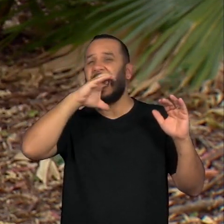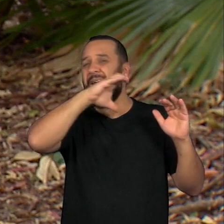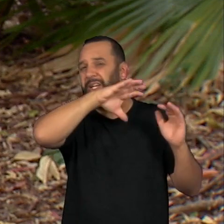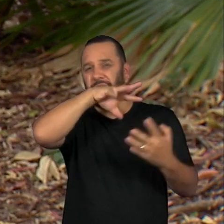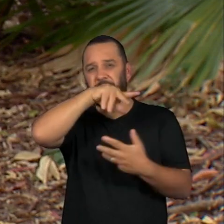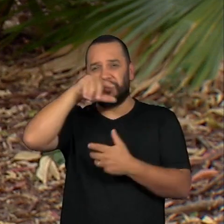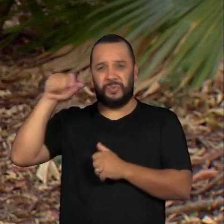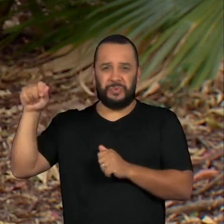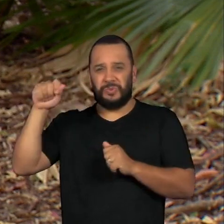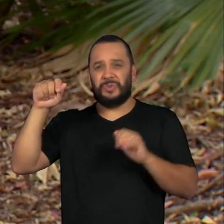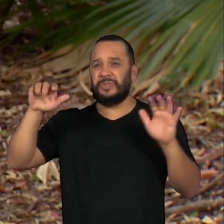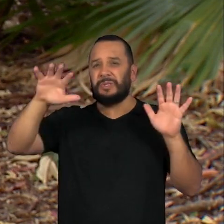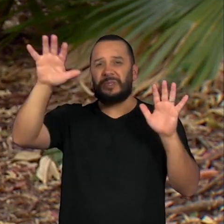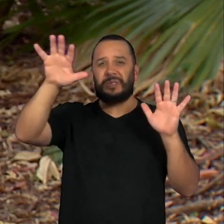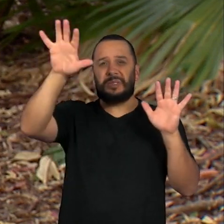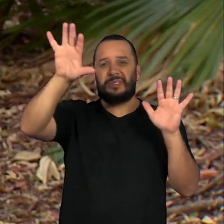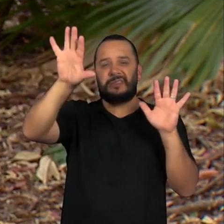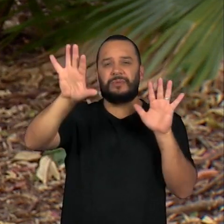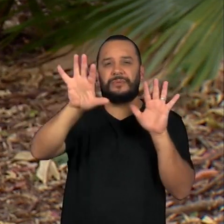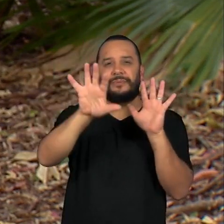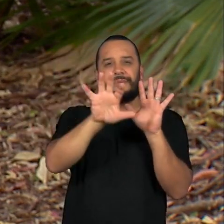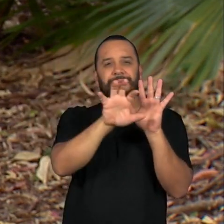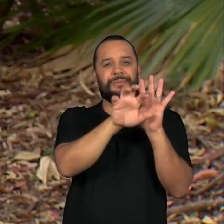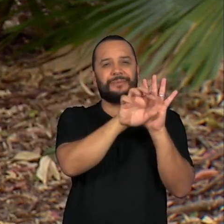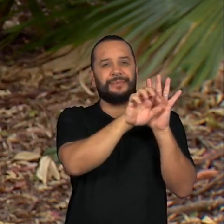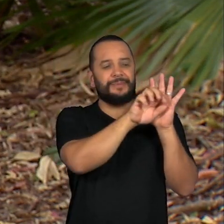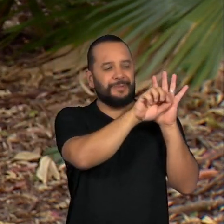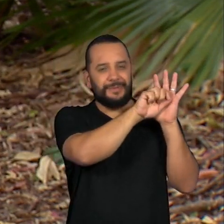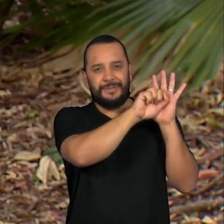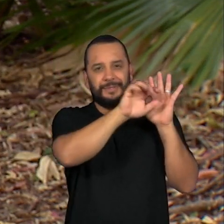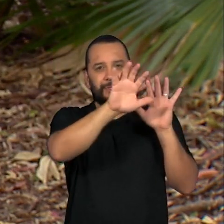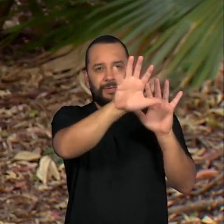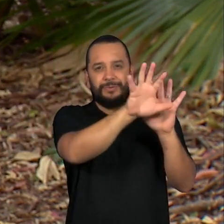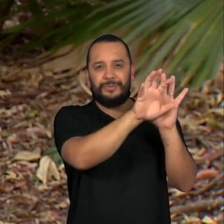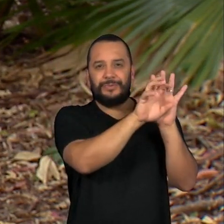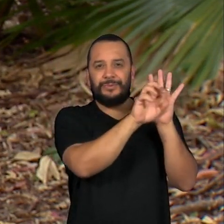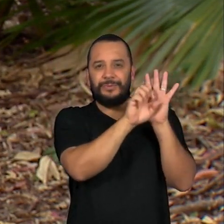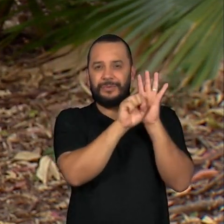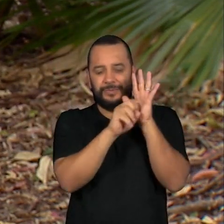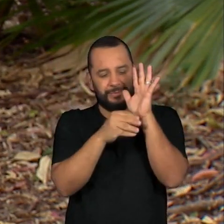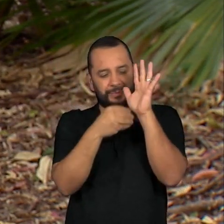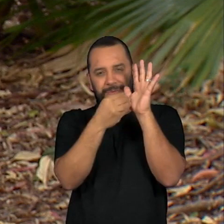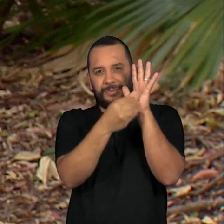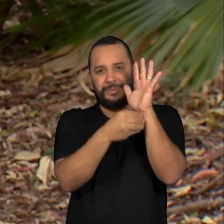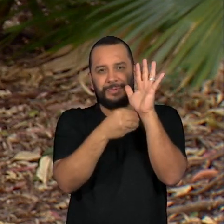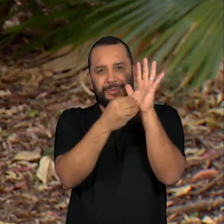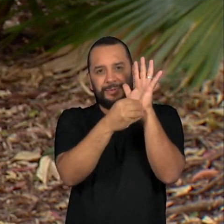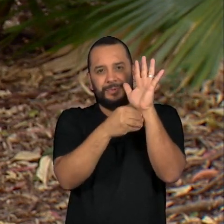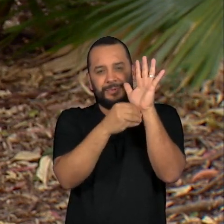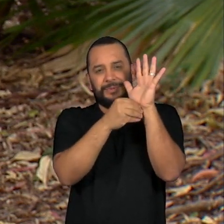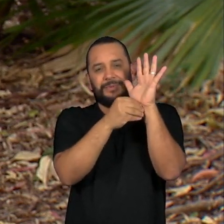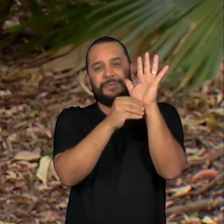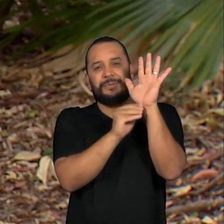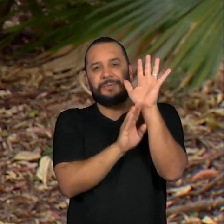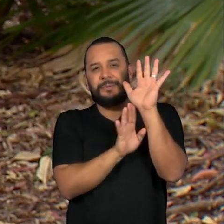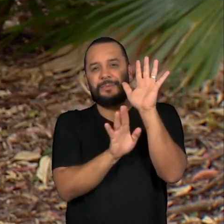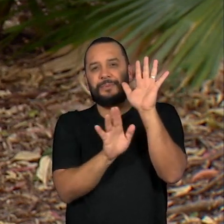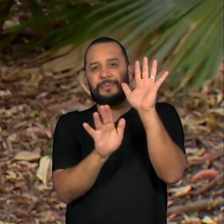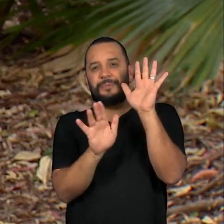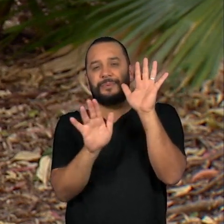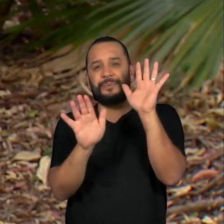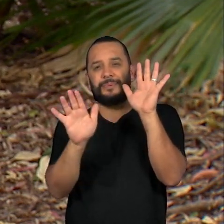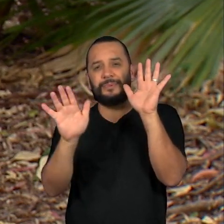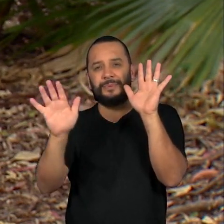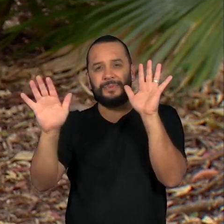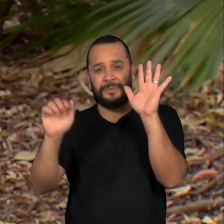no planeta, são absorvidos pela vegetação por meio da fotossíntese. Um dos principais deles, o